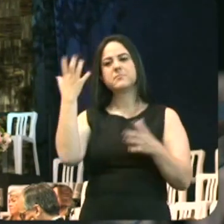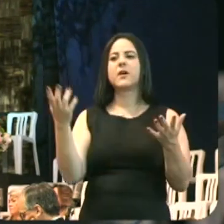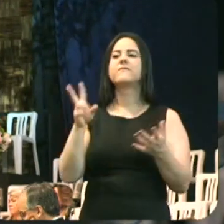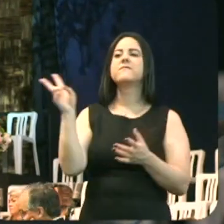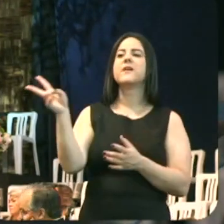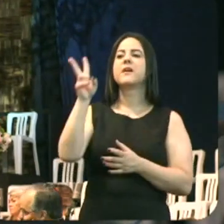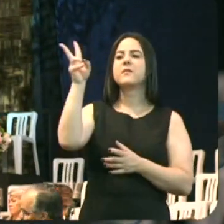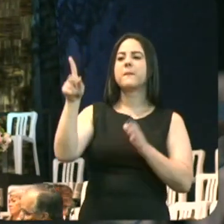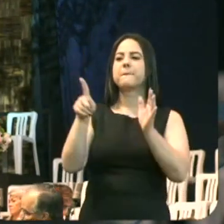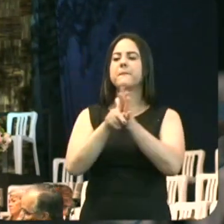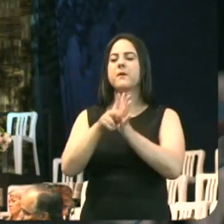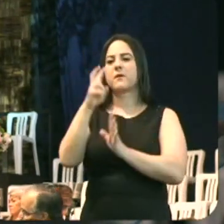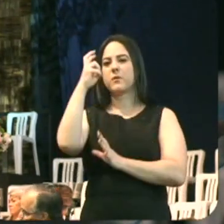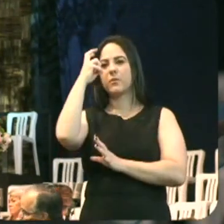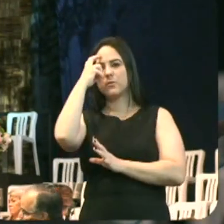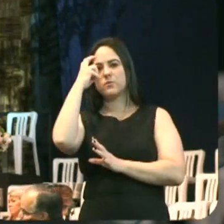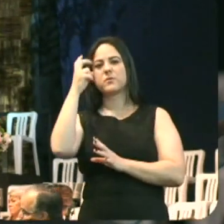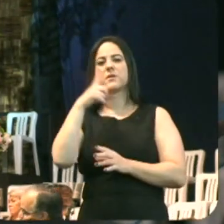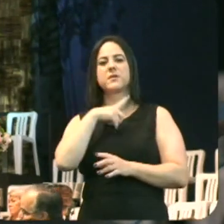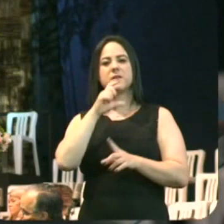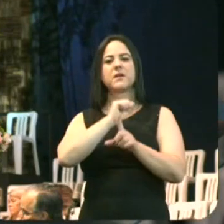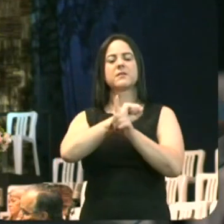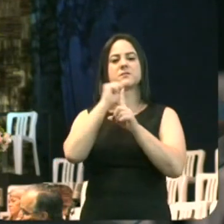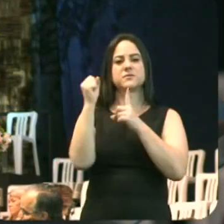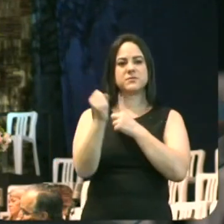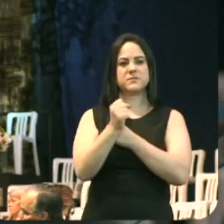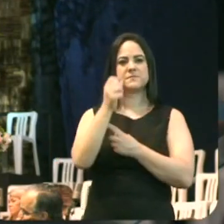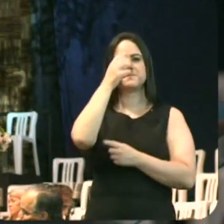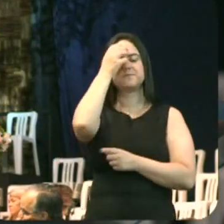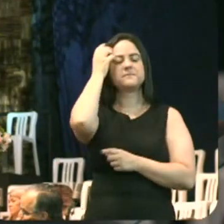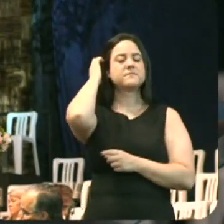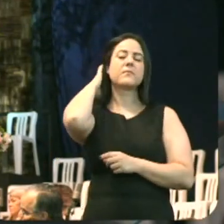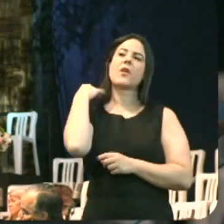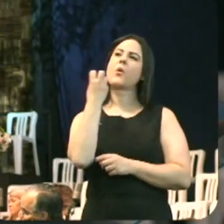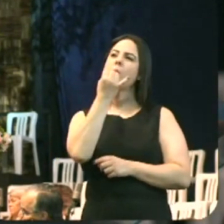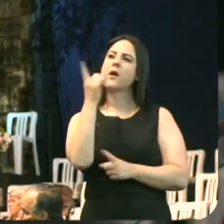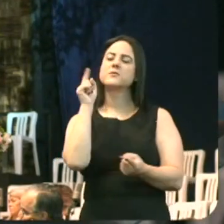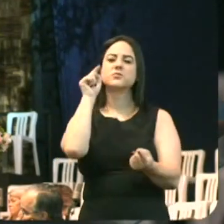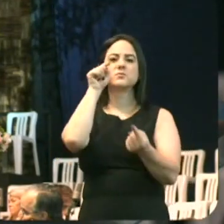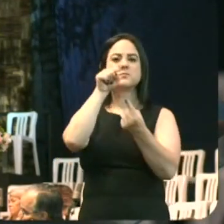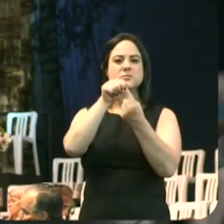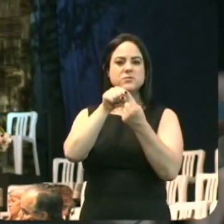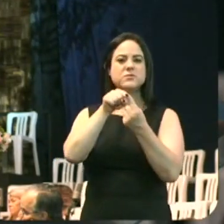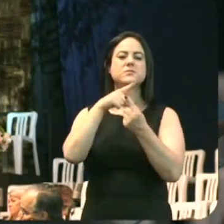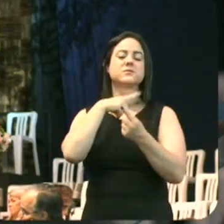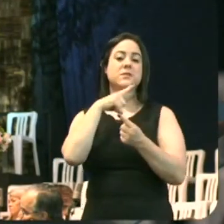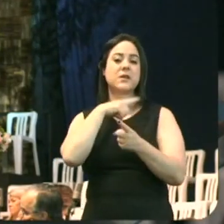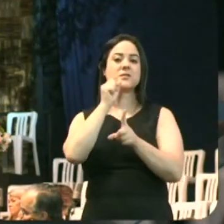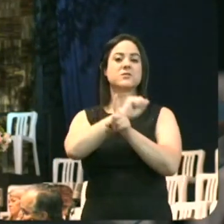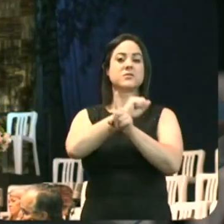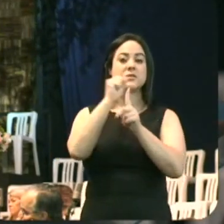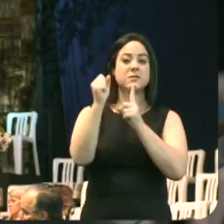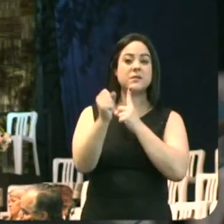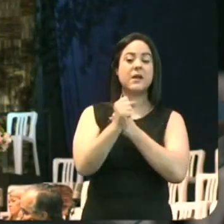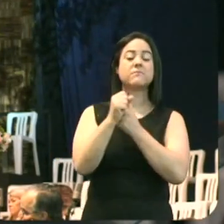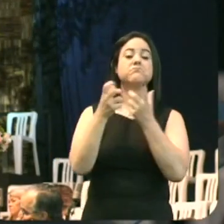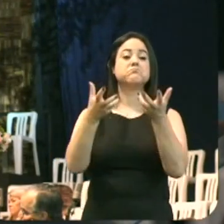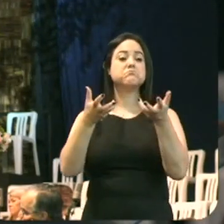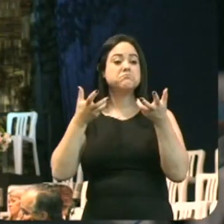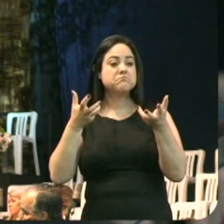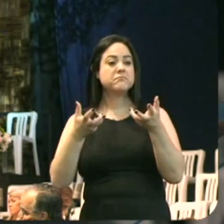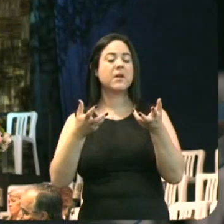os valores prioritários dessa sociedade? Quais são os objetivos que a sociedade está